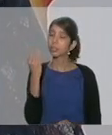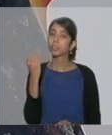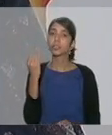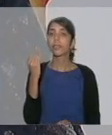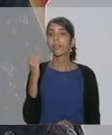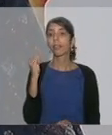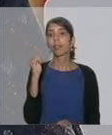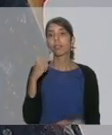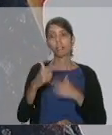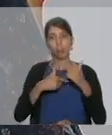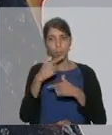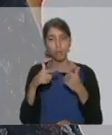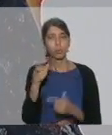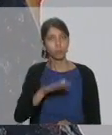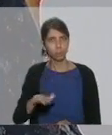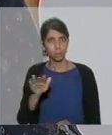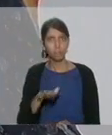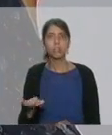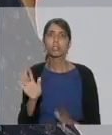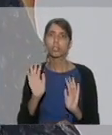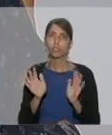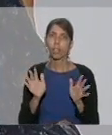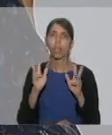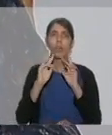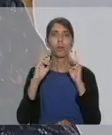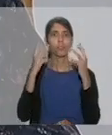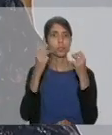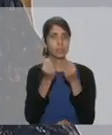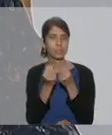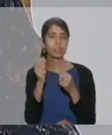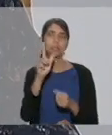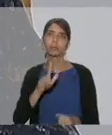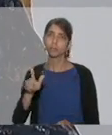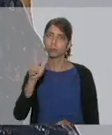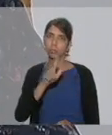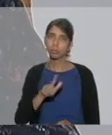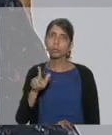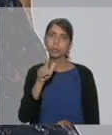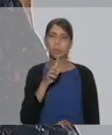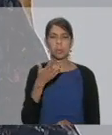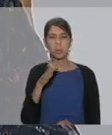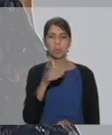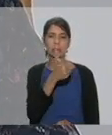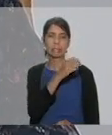desenvolvo um trabalho com crianças, a Daniela já conhece um pouco. Eu faço oficina literária